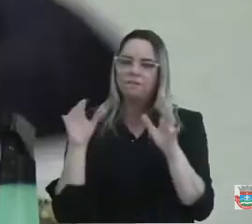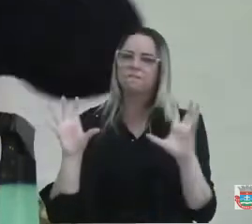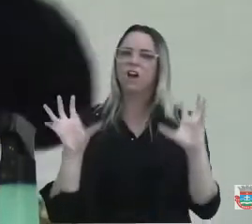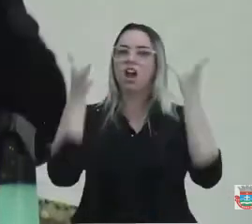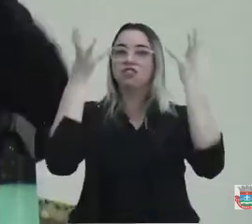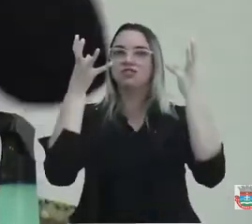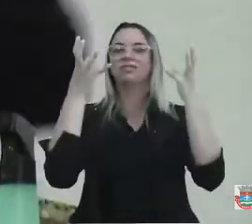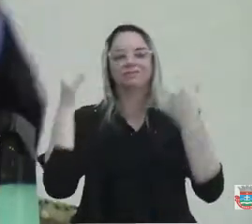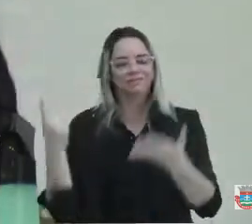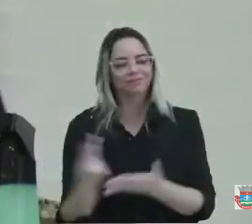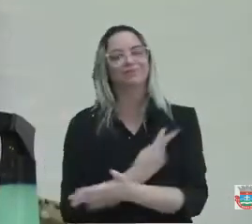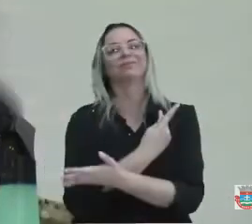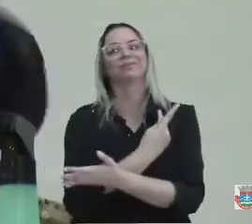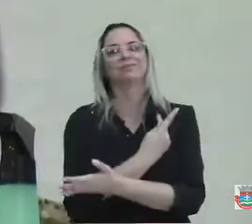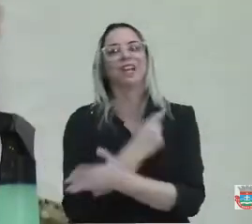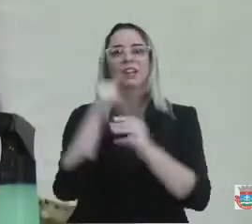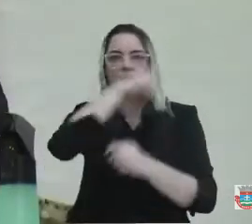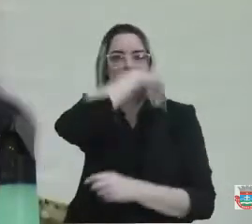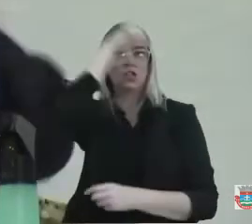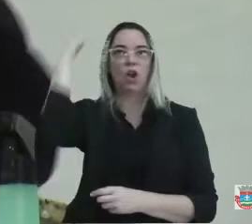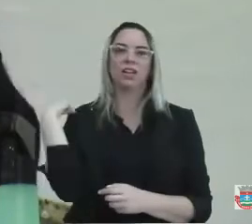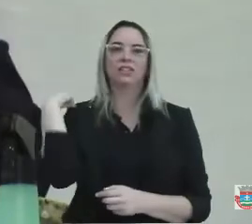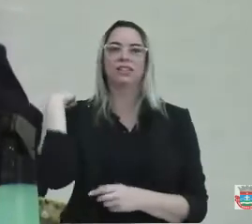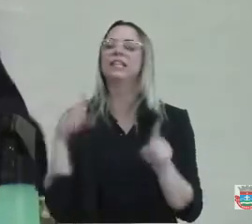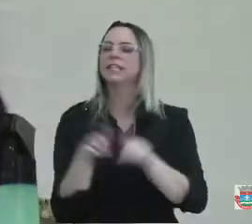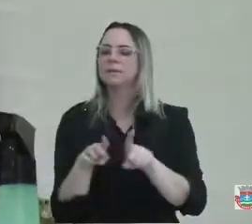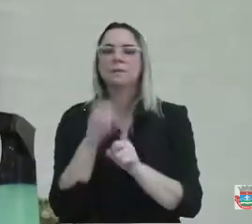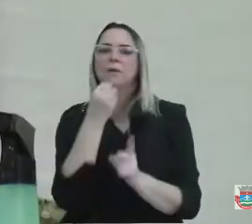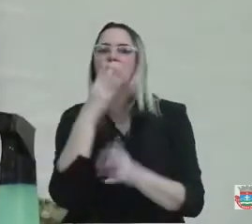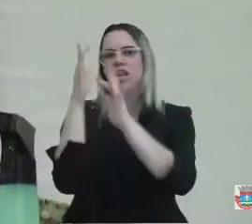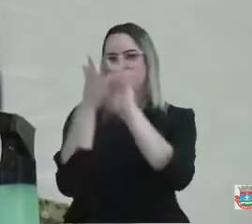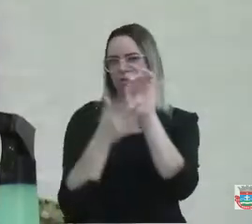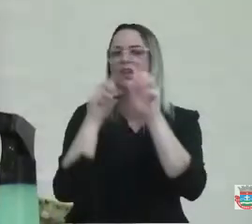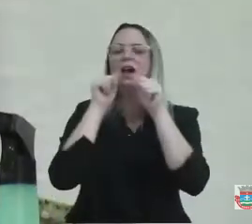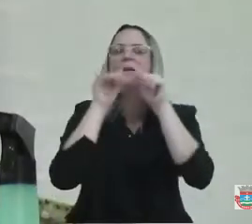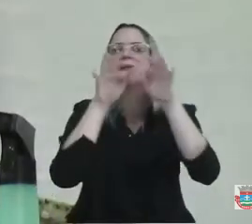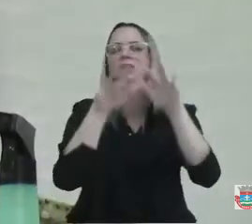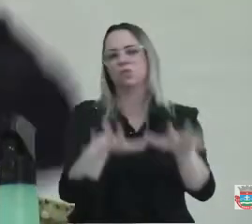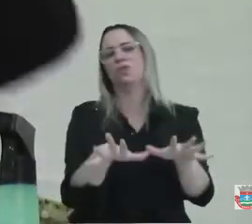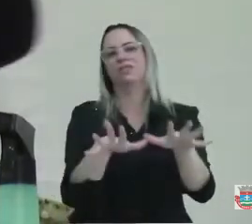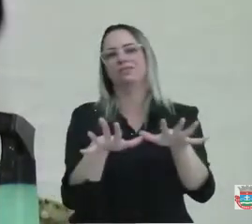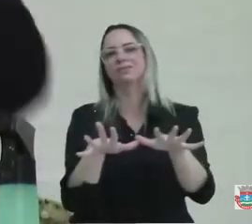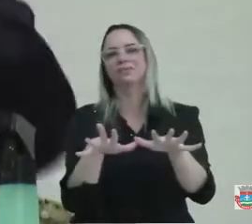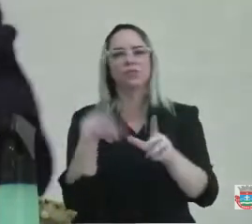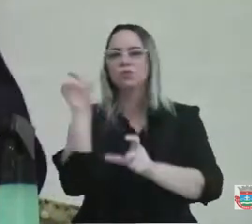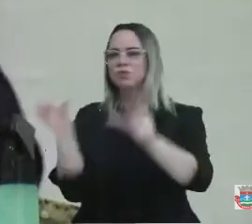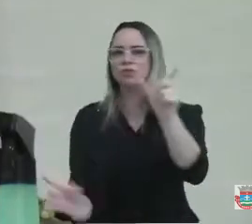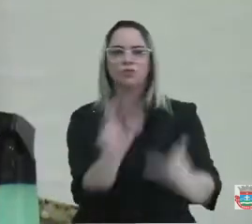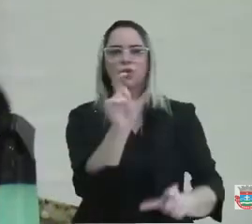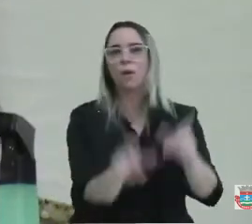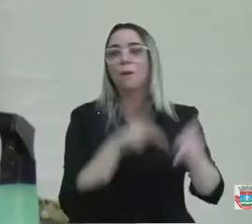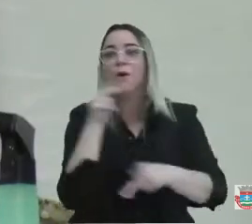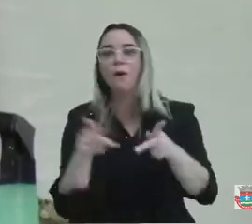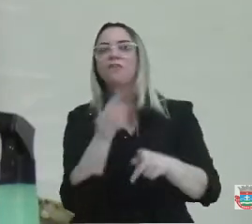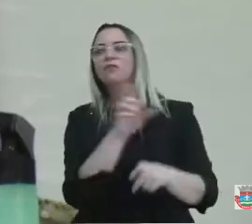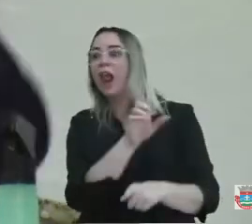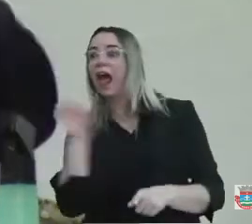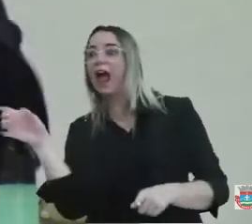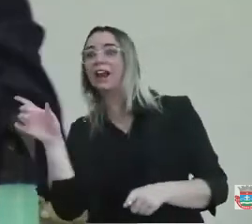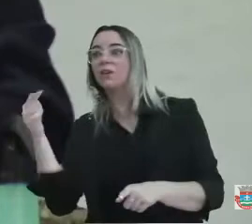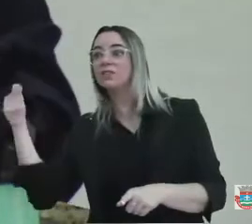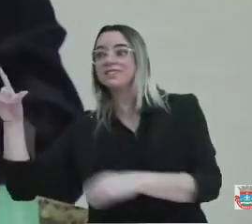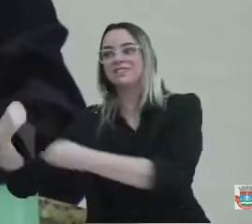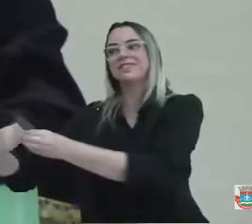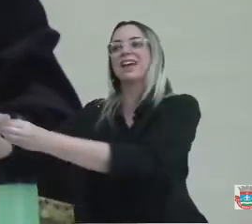paz, com a Nossa Senhora, com o bom Jesus, abençoando os São Bentenses e o povo que vem de fora. Tenha certeza que